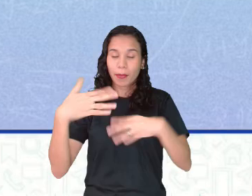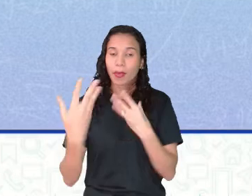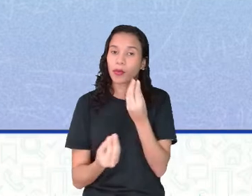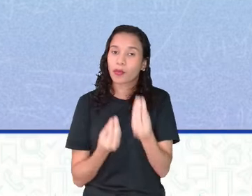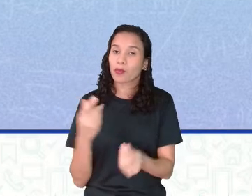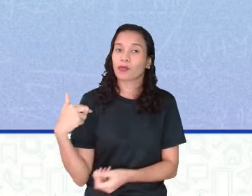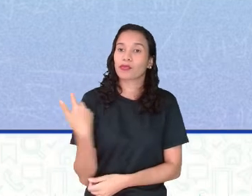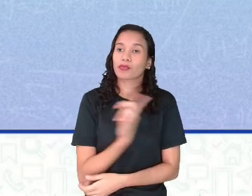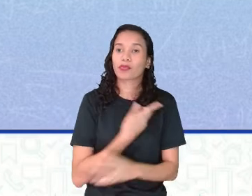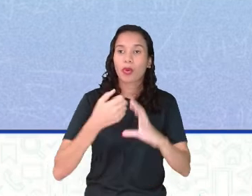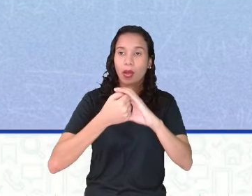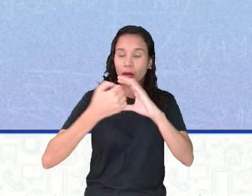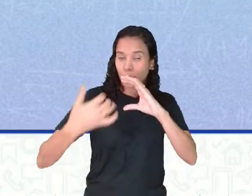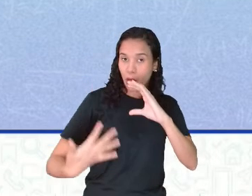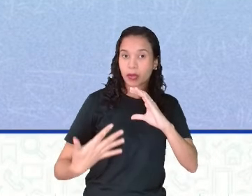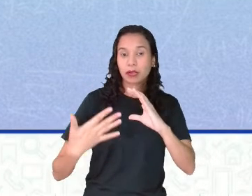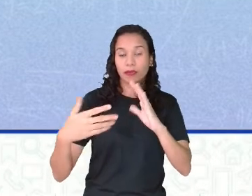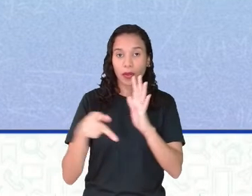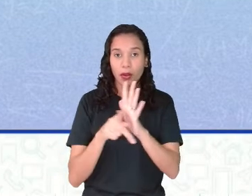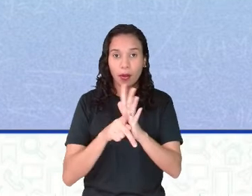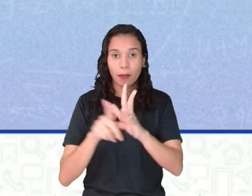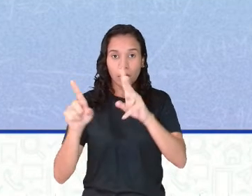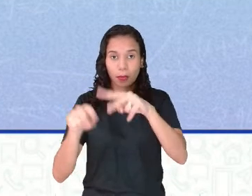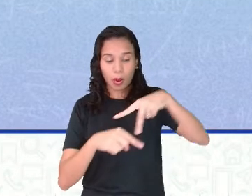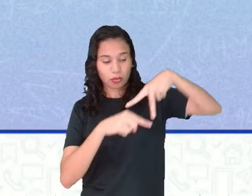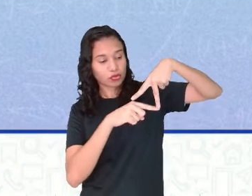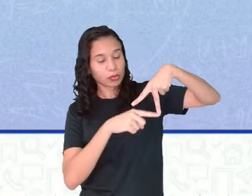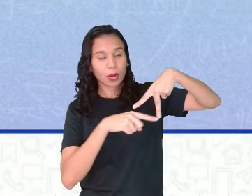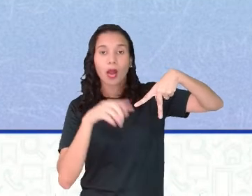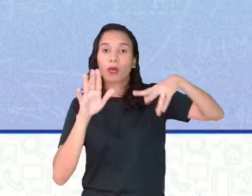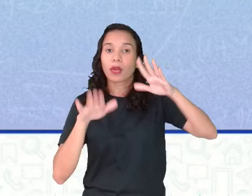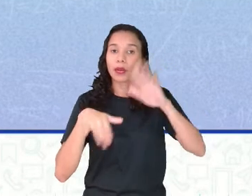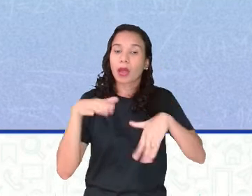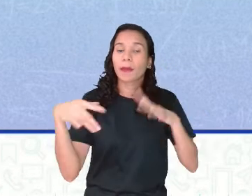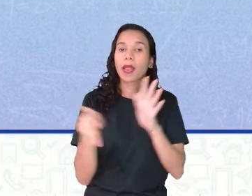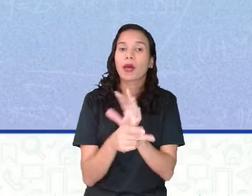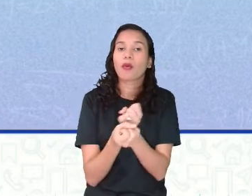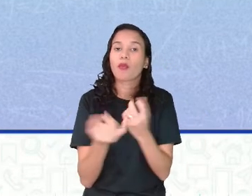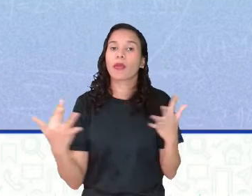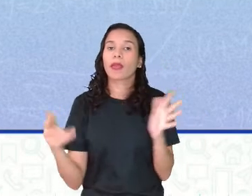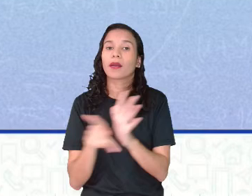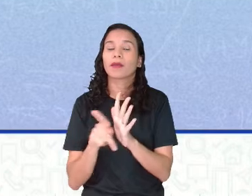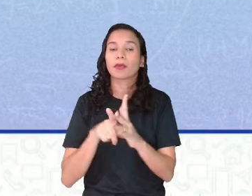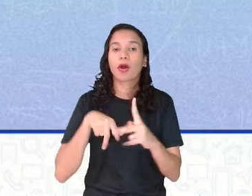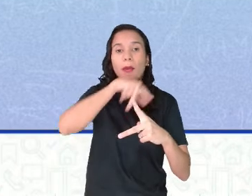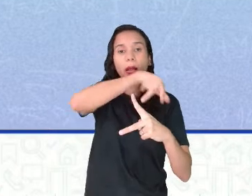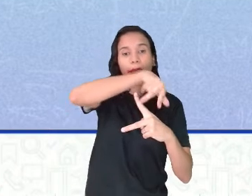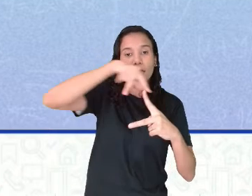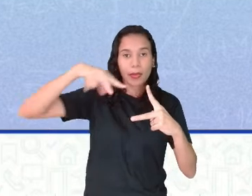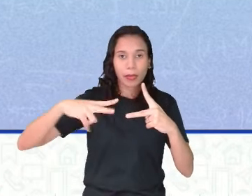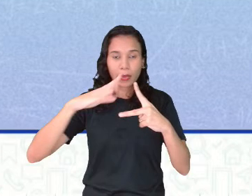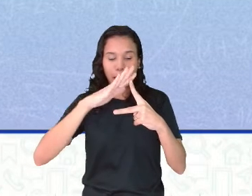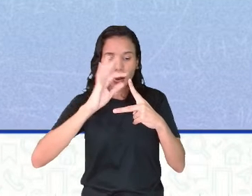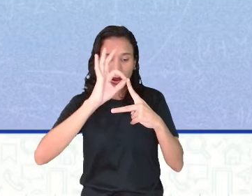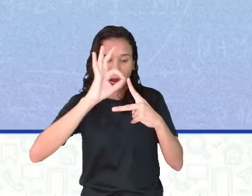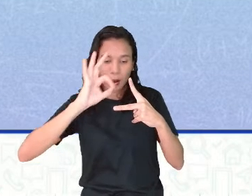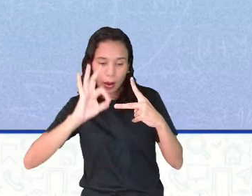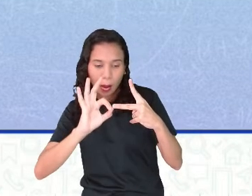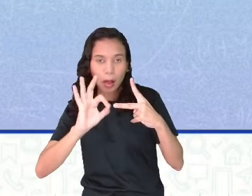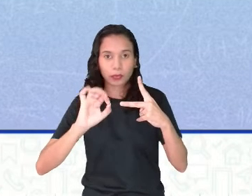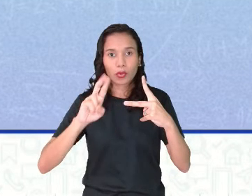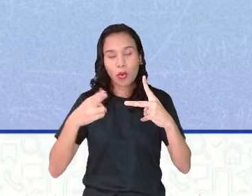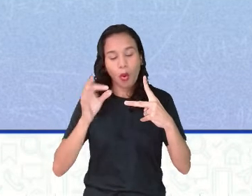A gente pode classificar esses triângulos de acordo com a medida dos seus lados e de acordo com as medidas aí dos